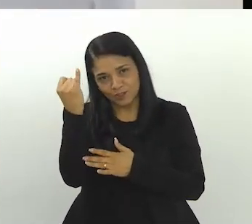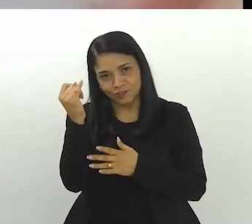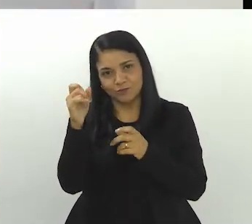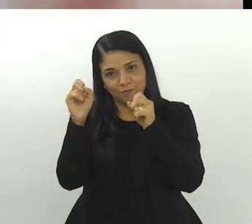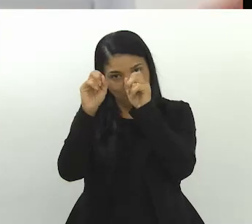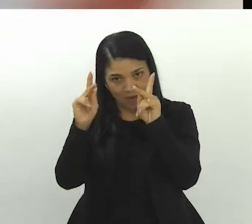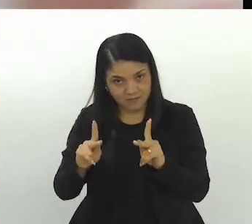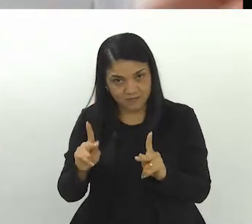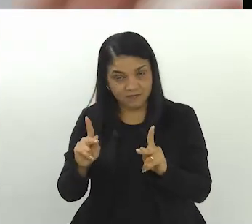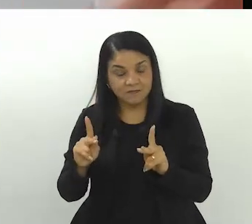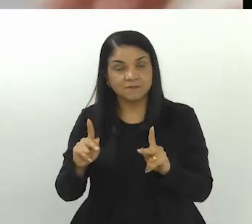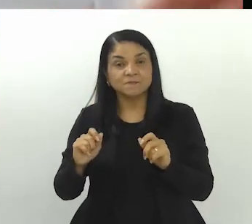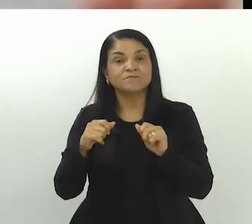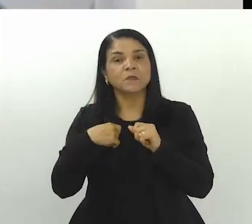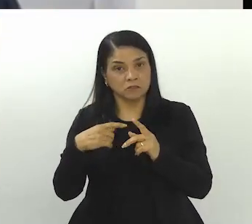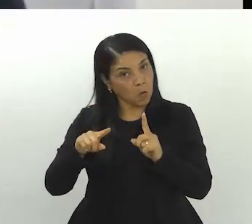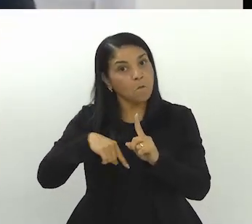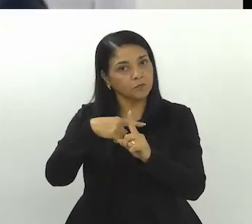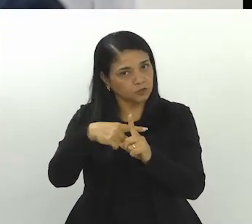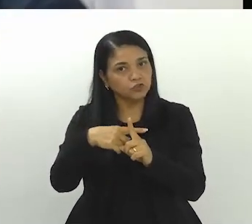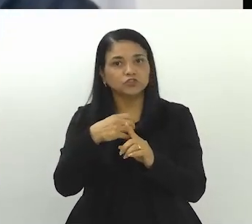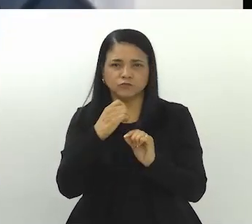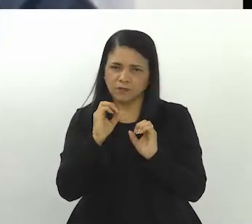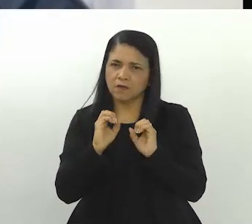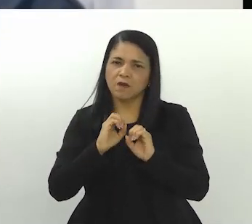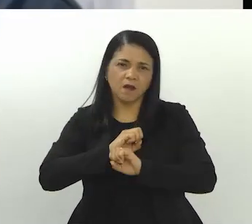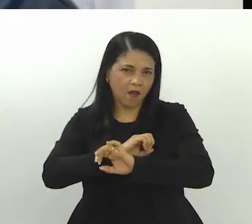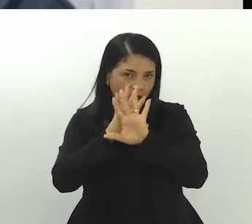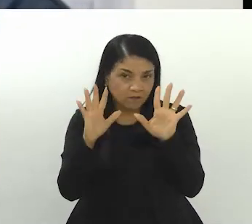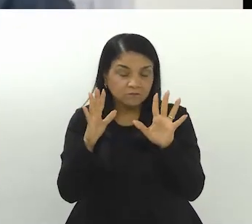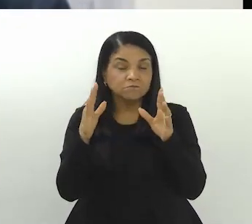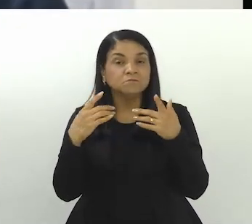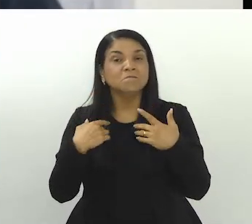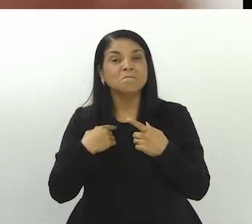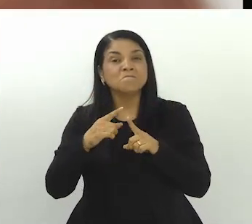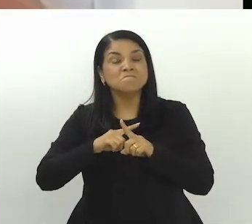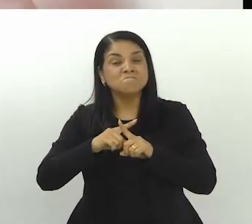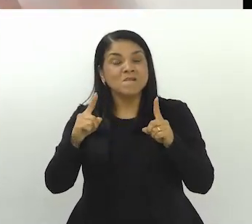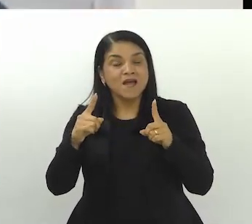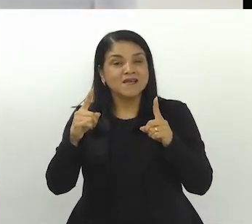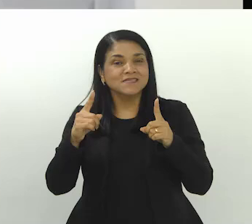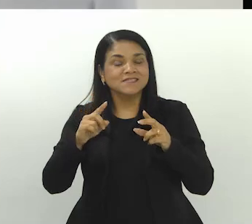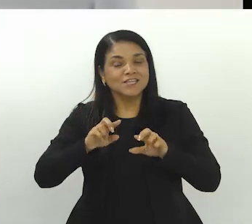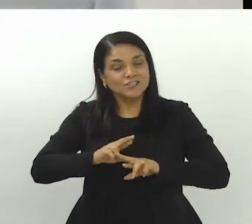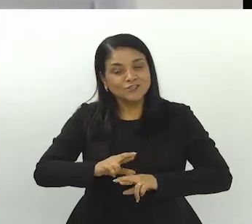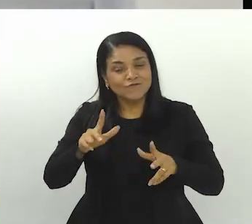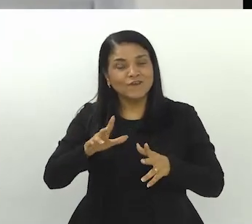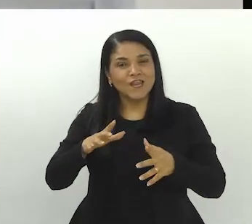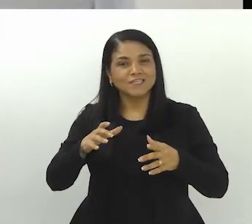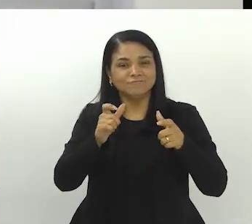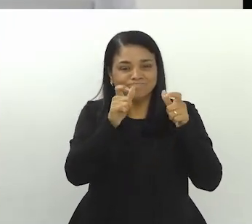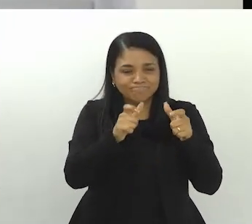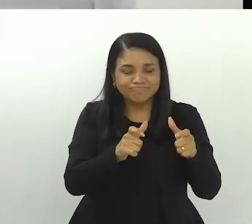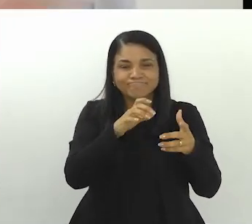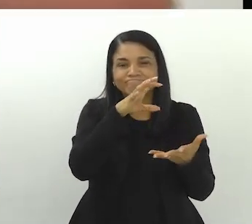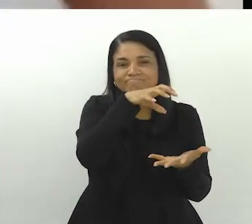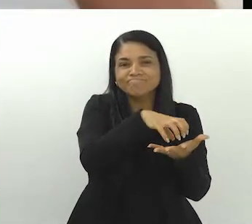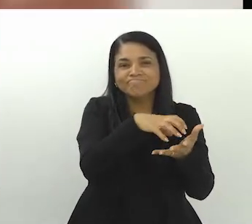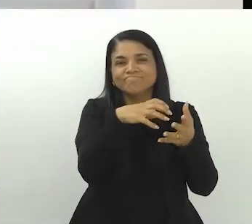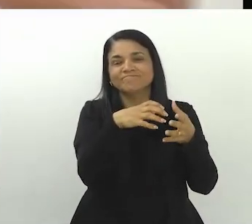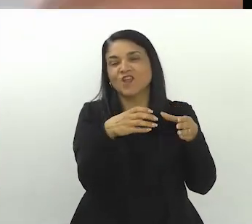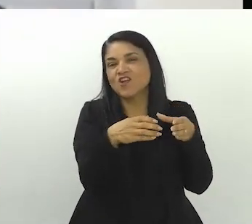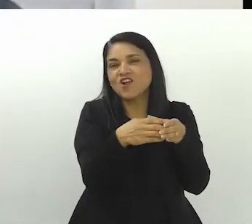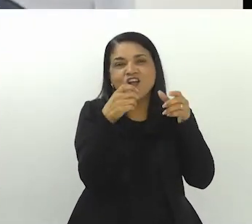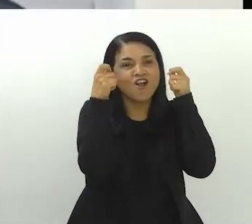mensagem em prol da paz. É claro que essas mensagens são positivas, mas isso não vai alcançar, né, os setores,